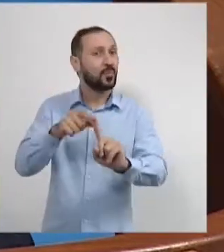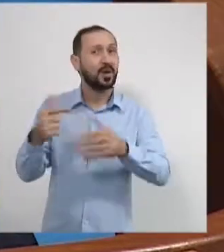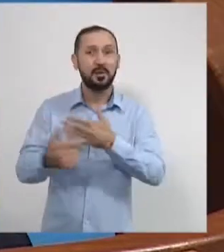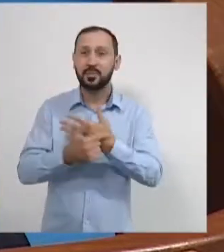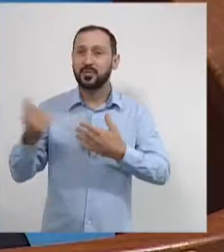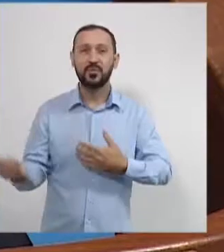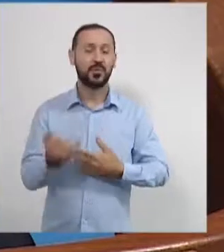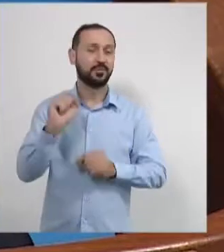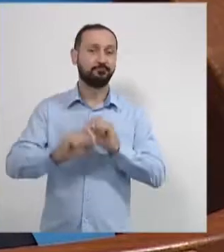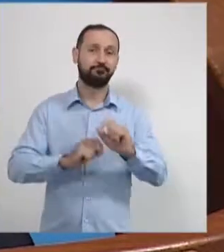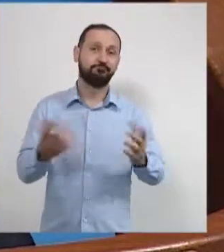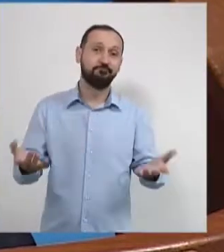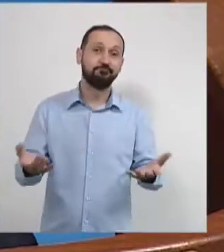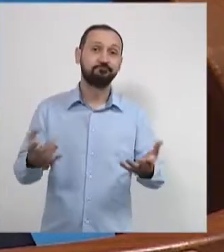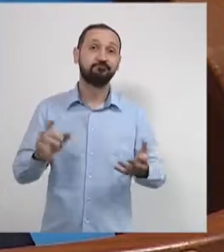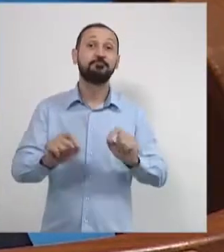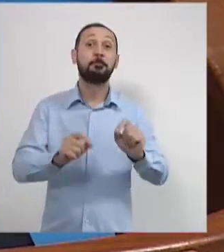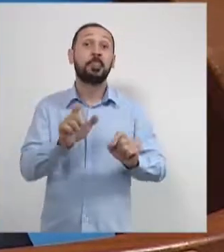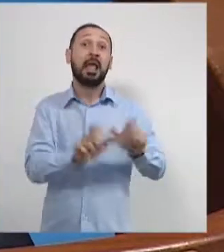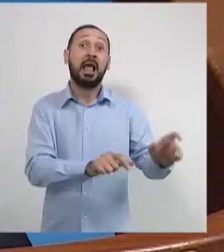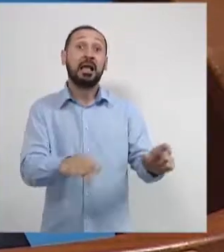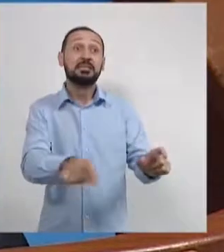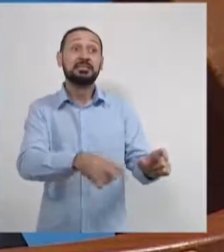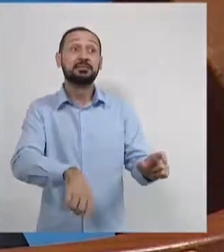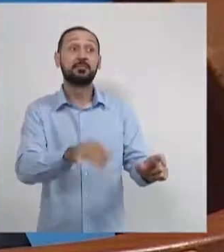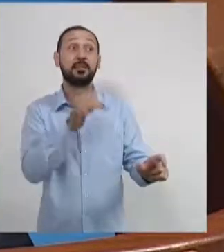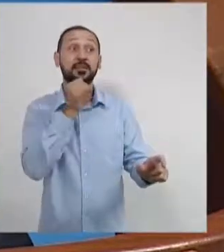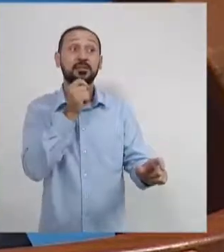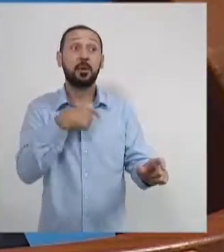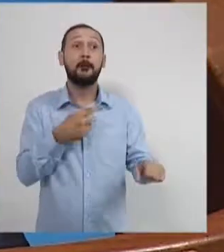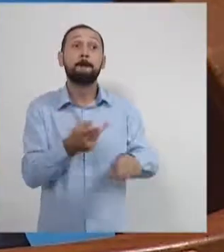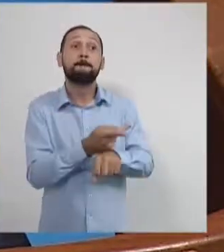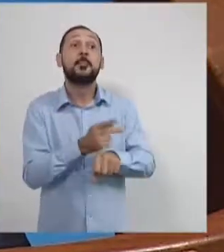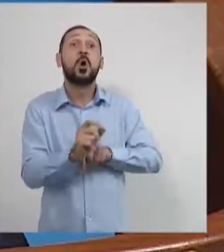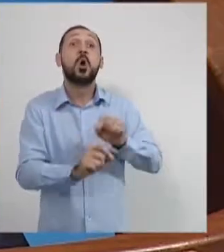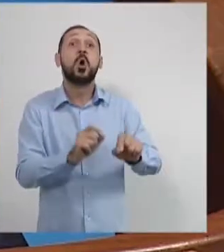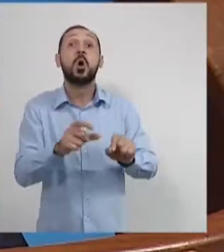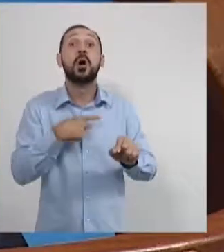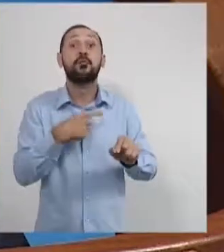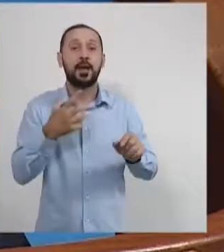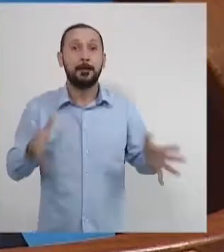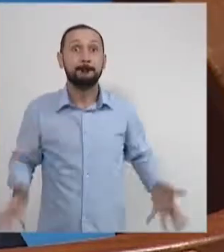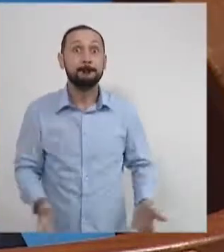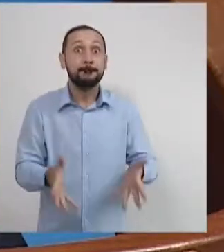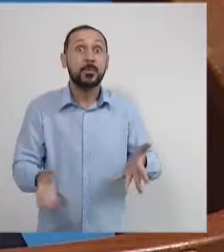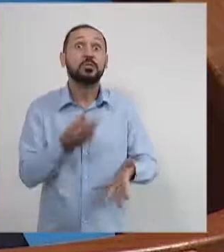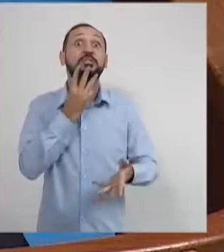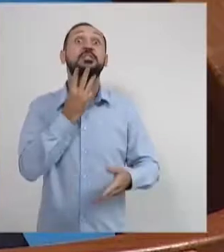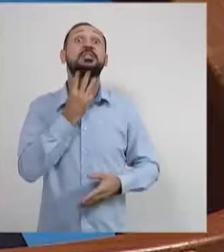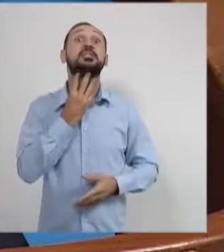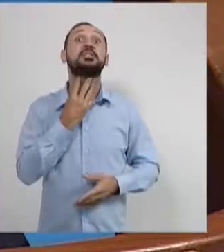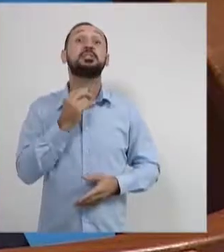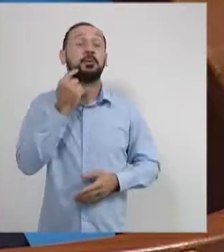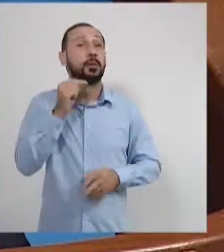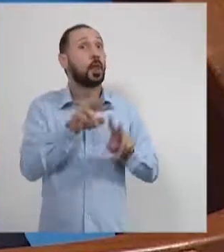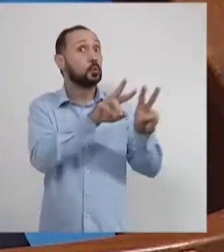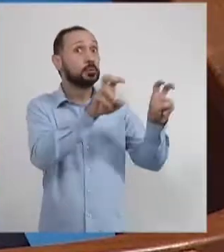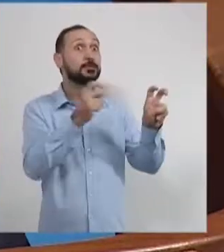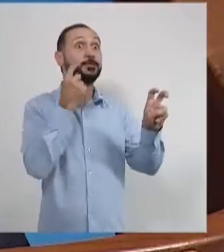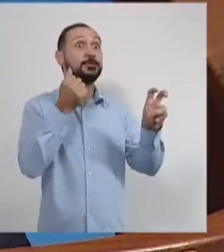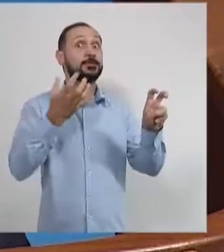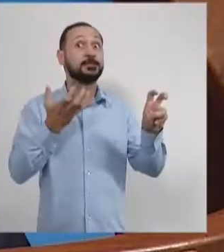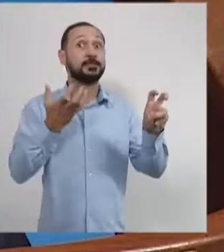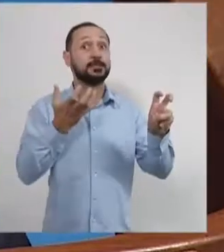extremamente importante e que as pessoas buscam, né, motivadas por esse assunto,